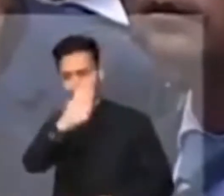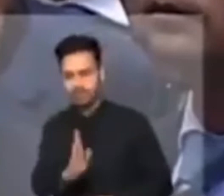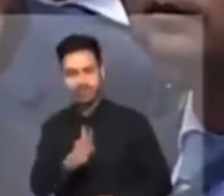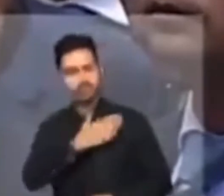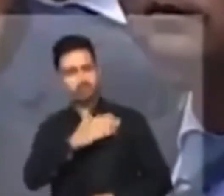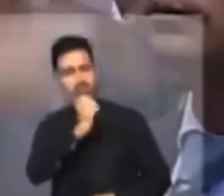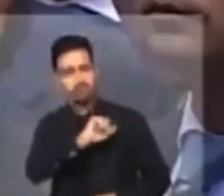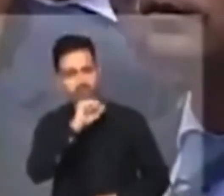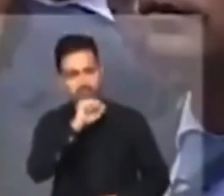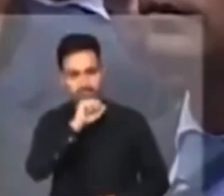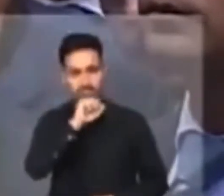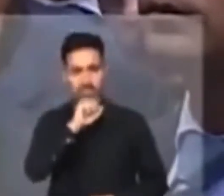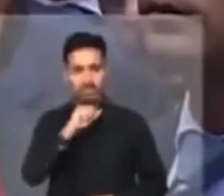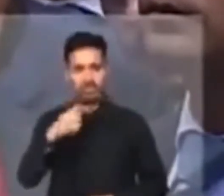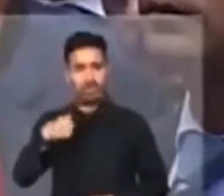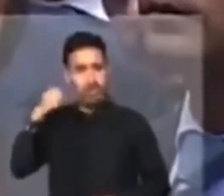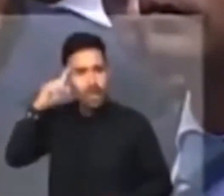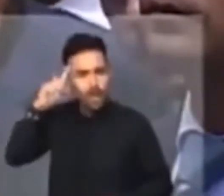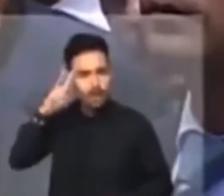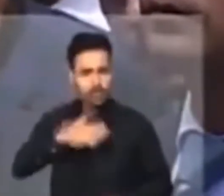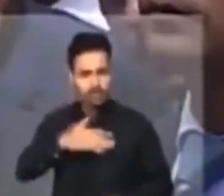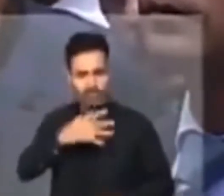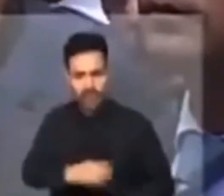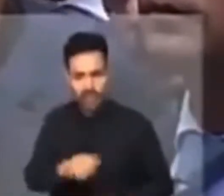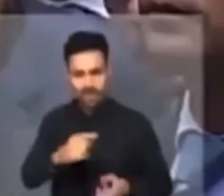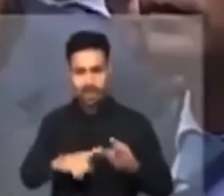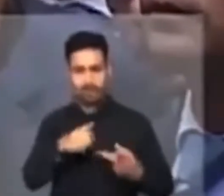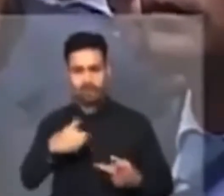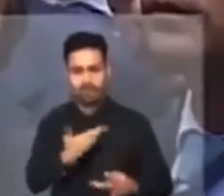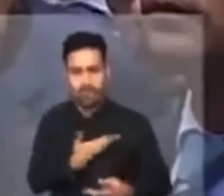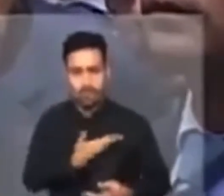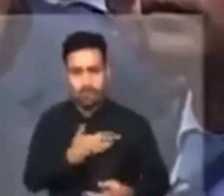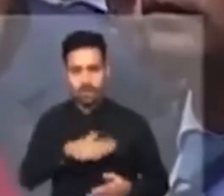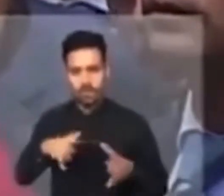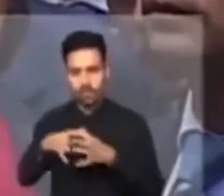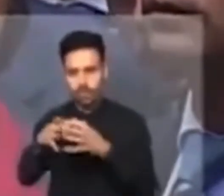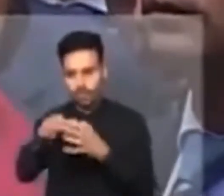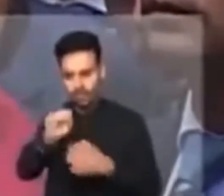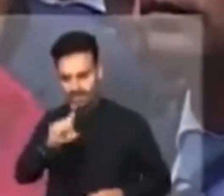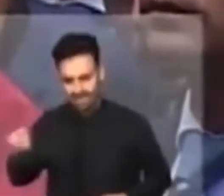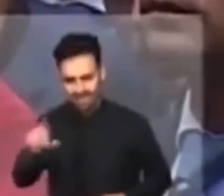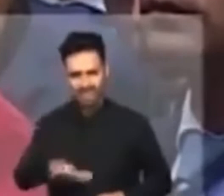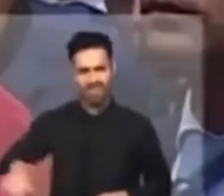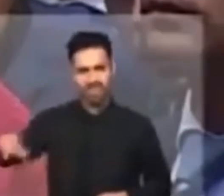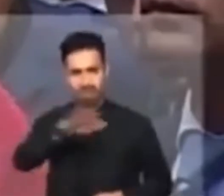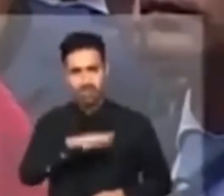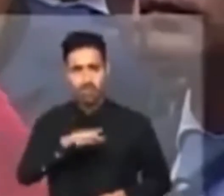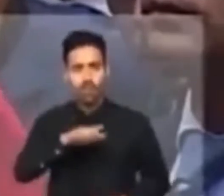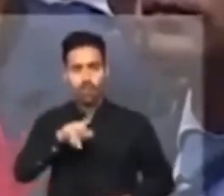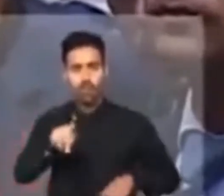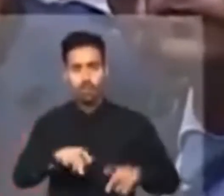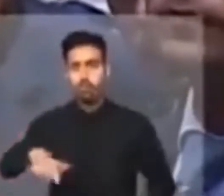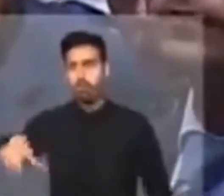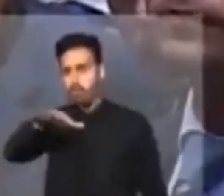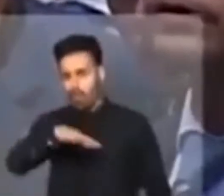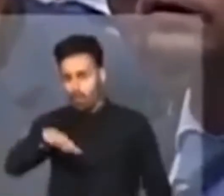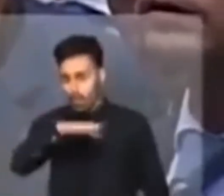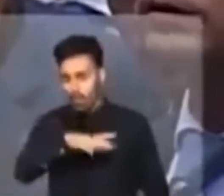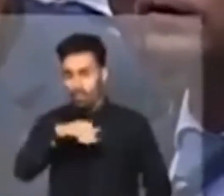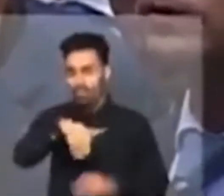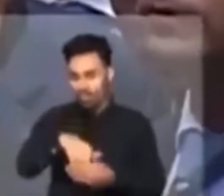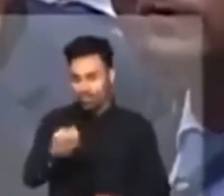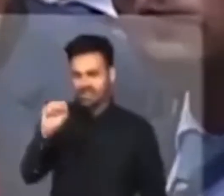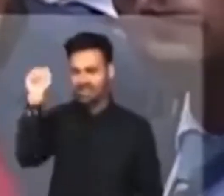mãezinha, dos meus filhos, dos meus amigos do Solidariedade, esse povo querido que vota sim,